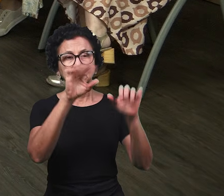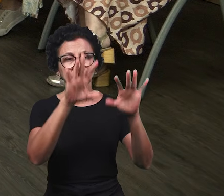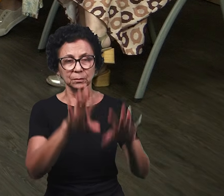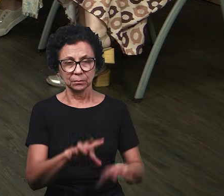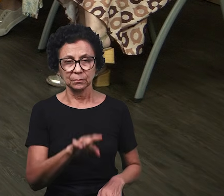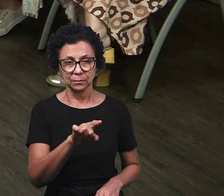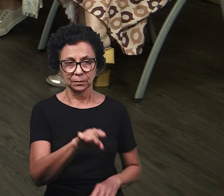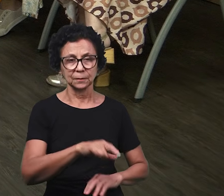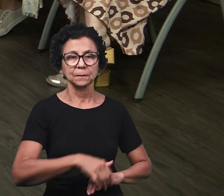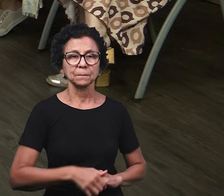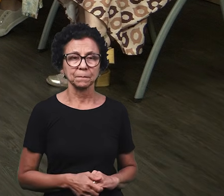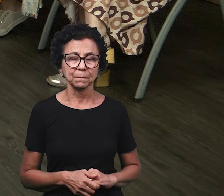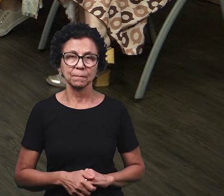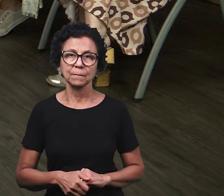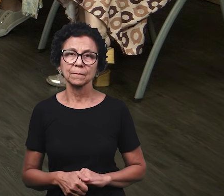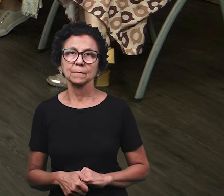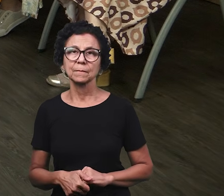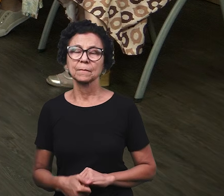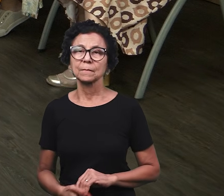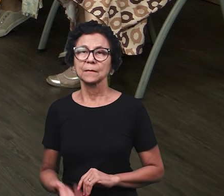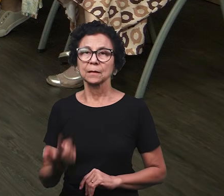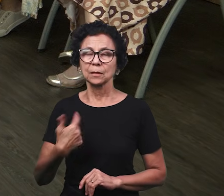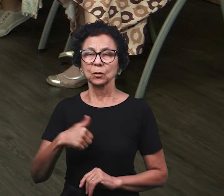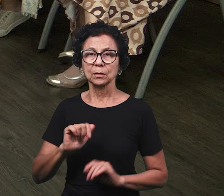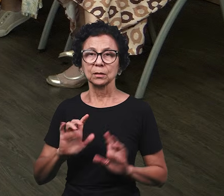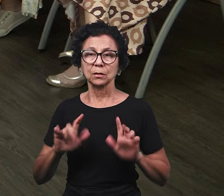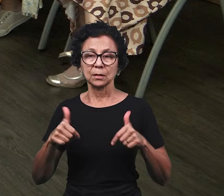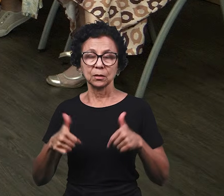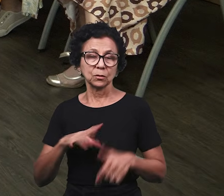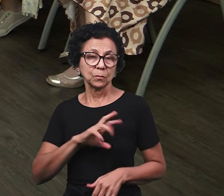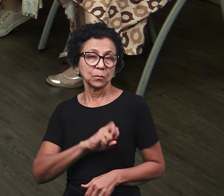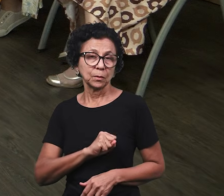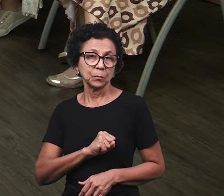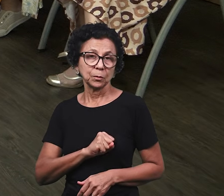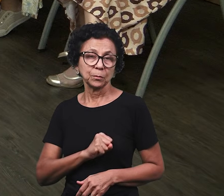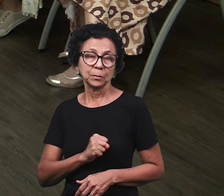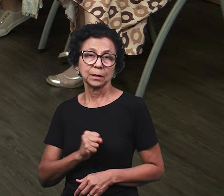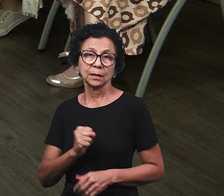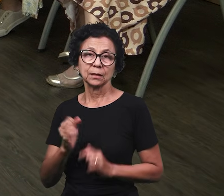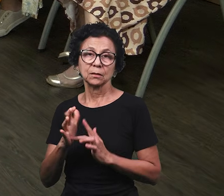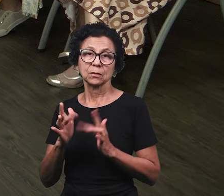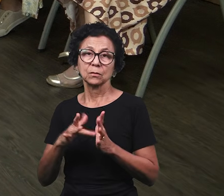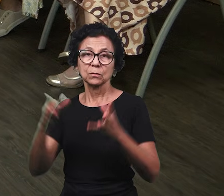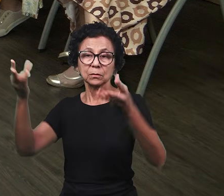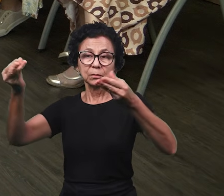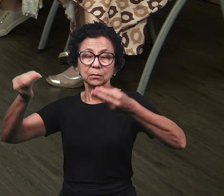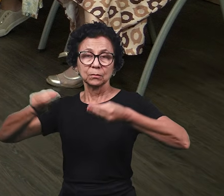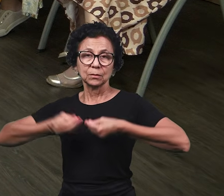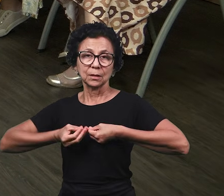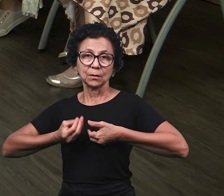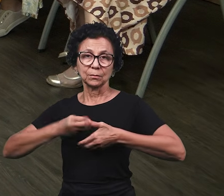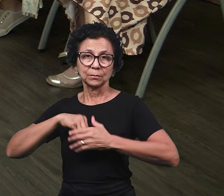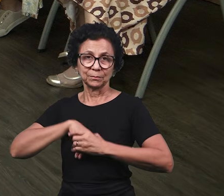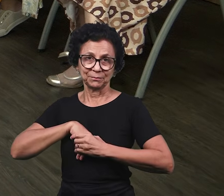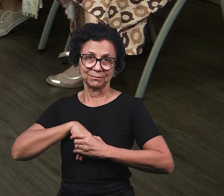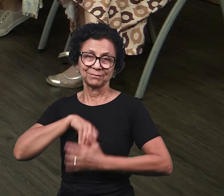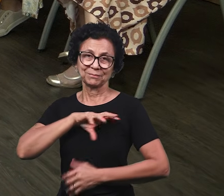Tá? Esse amor se manifesta assim. E o jovem, nesta hora, nós